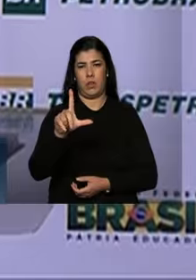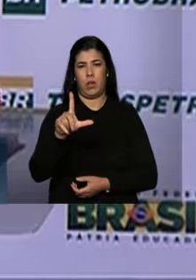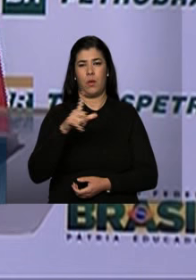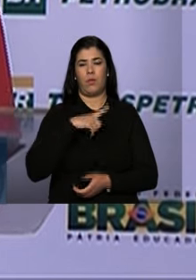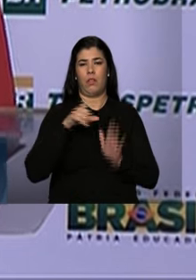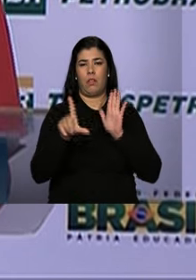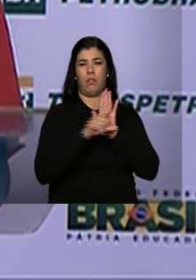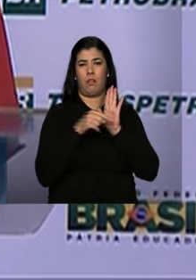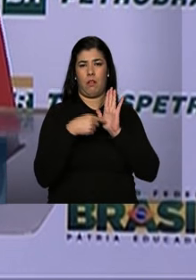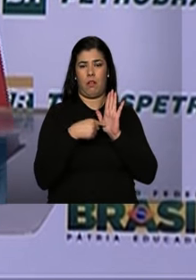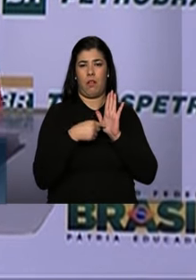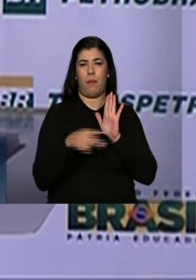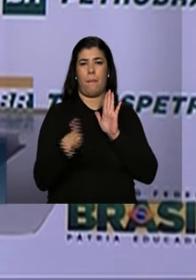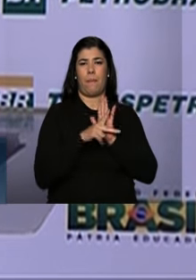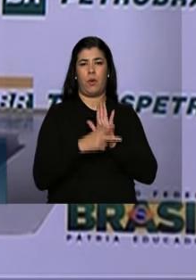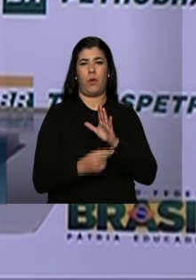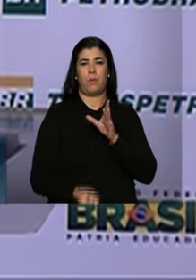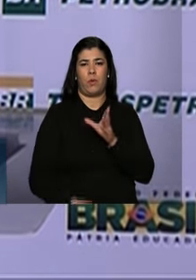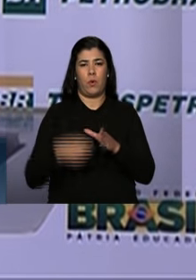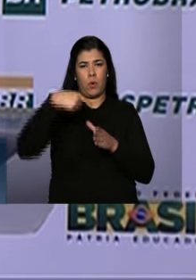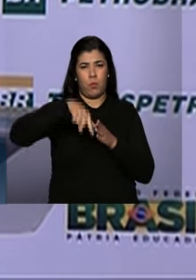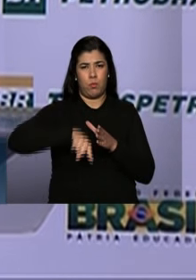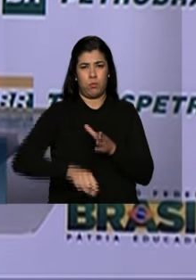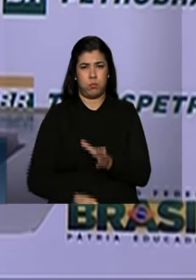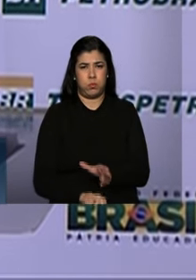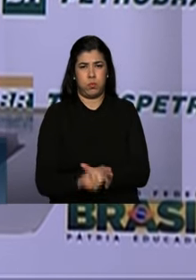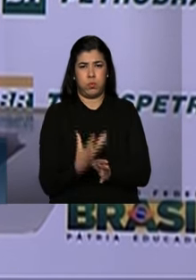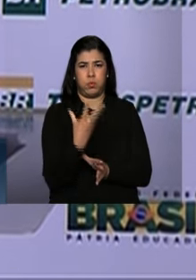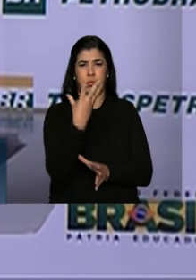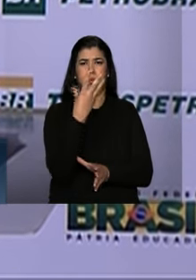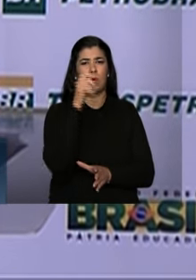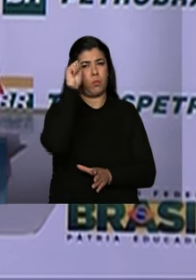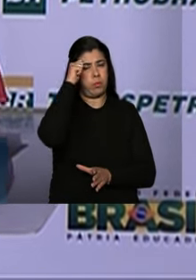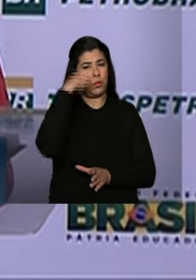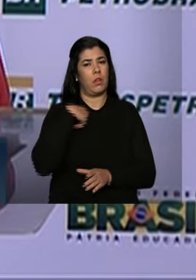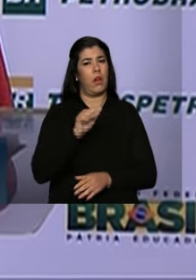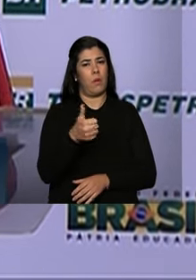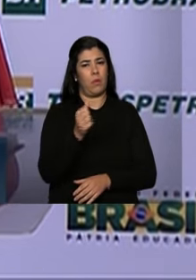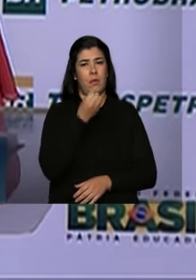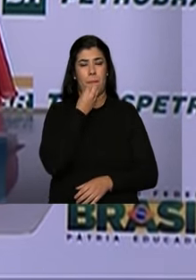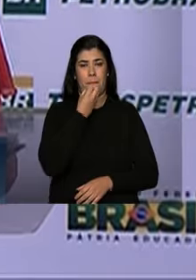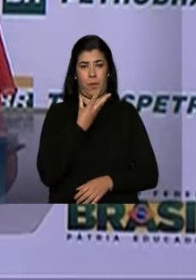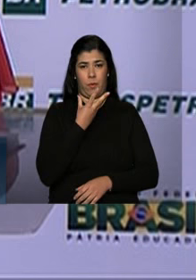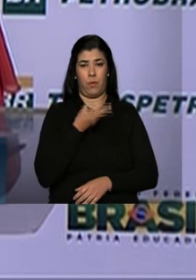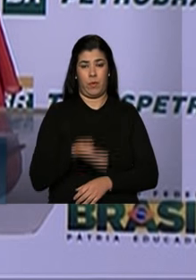alta qualidade, muito petróleo, e nesse caso,